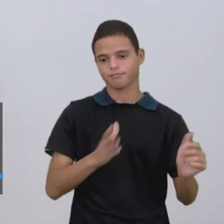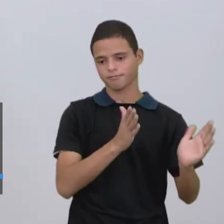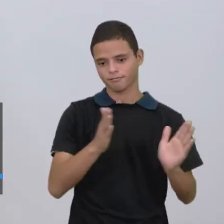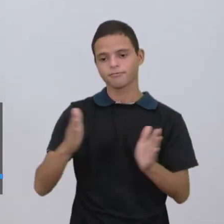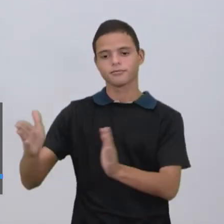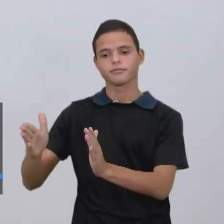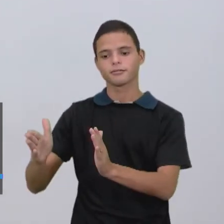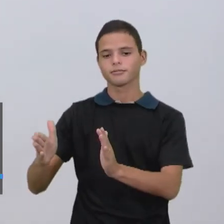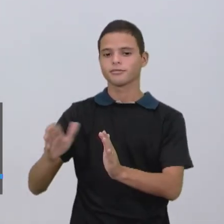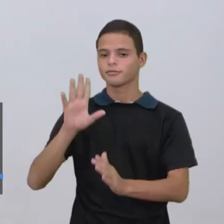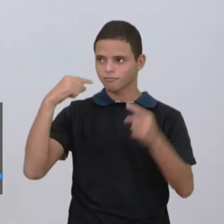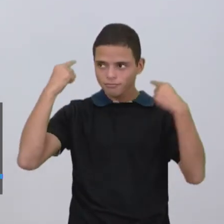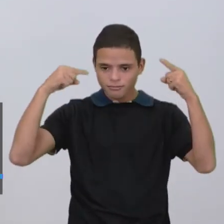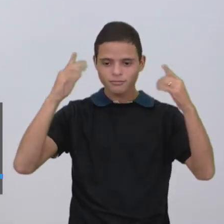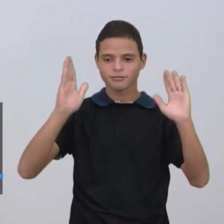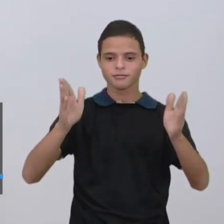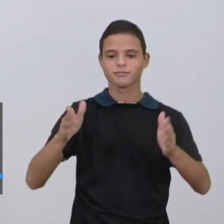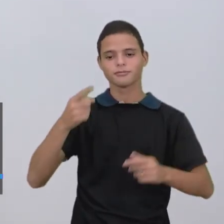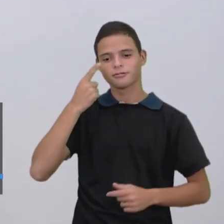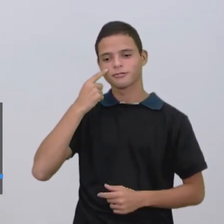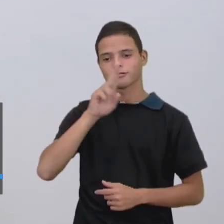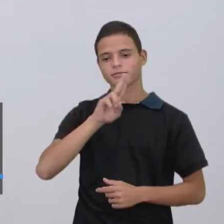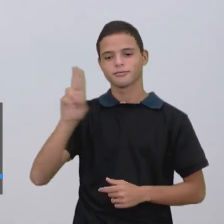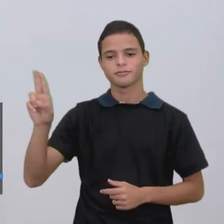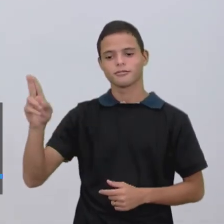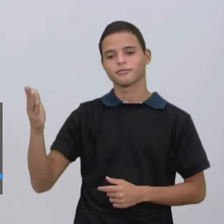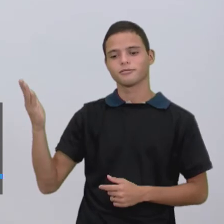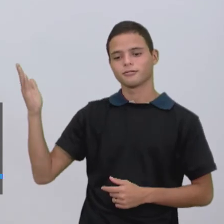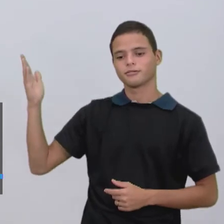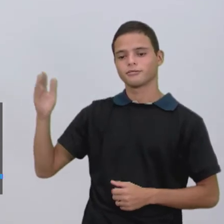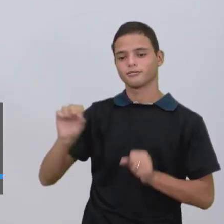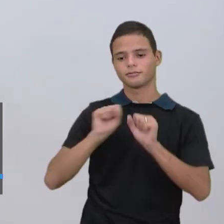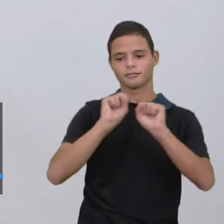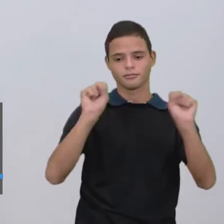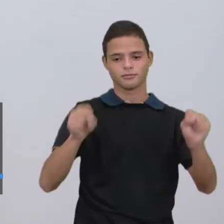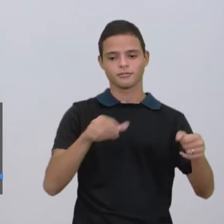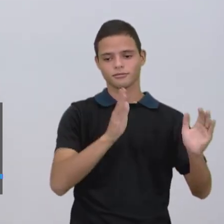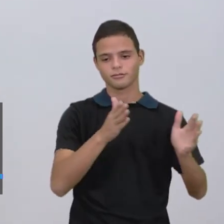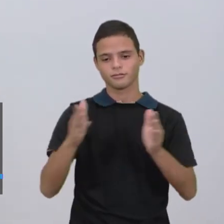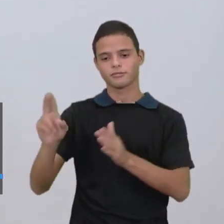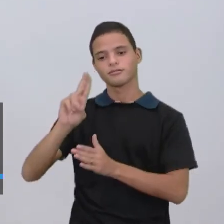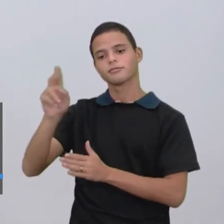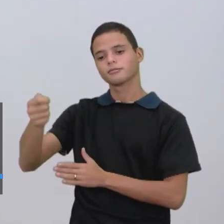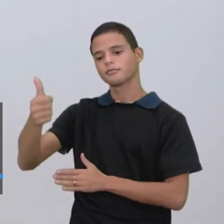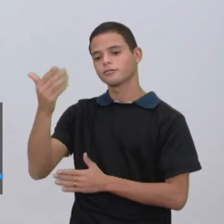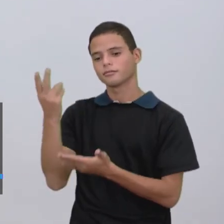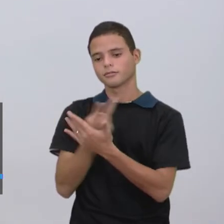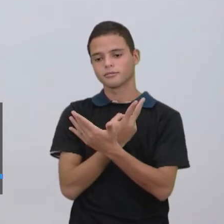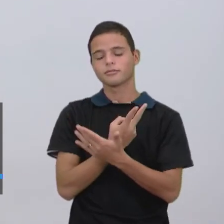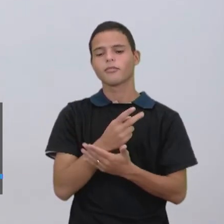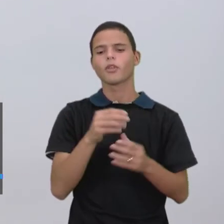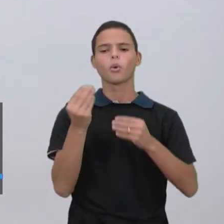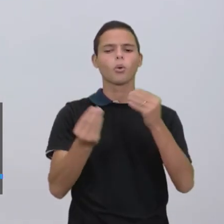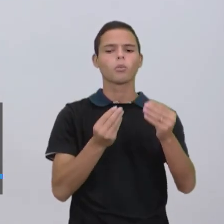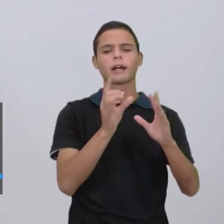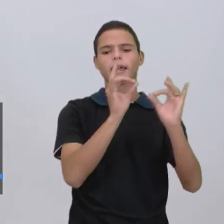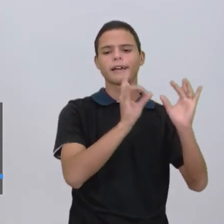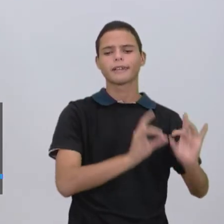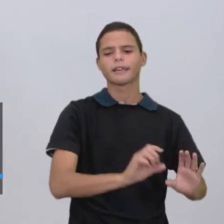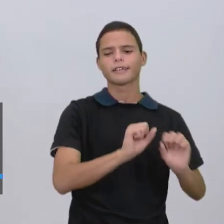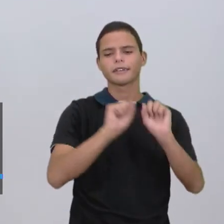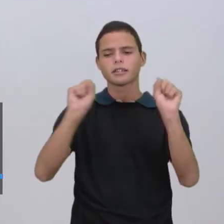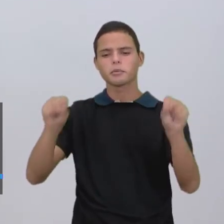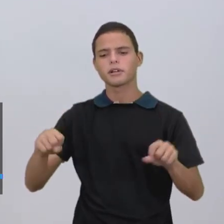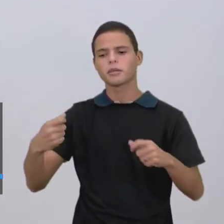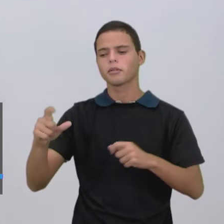sistematização. Eu já tô ficando louca, vou até voltar o nome dela. Sistemática. Quase errei o nome. Sistemática. Como que é a técnica sistemática? Eu vou ter